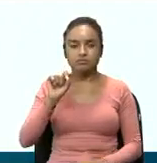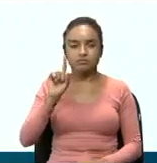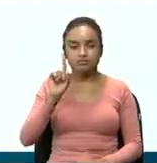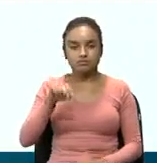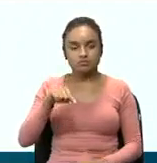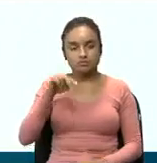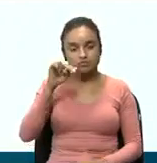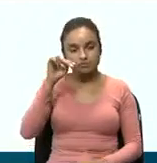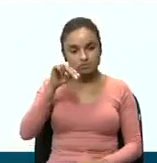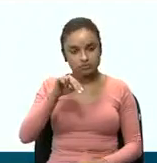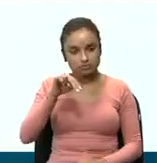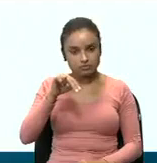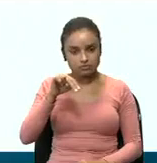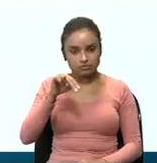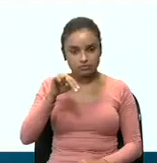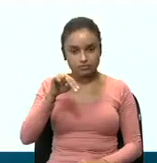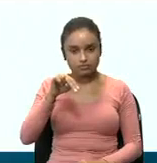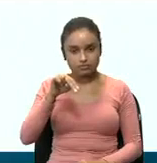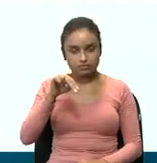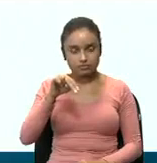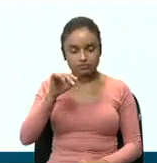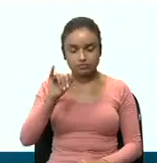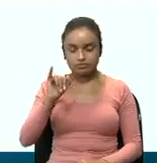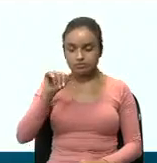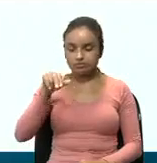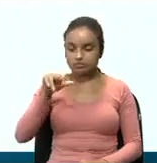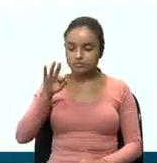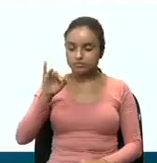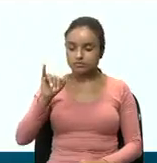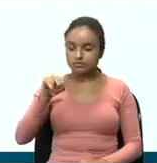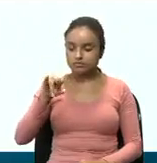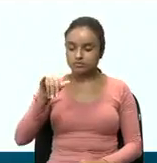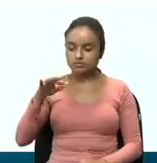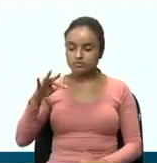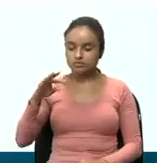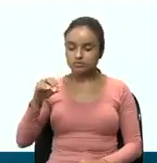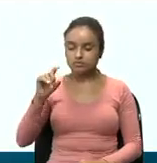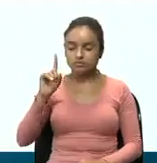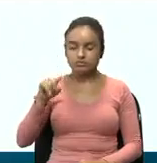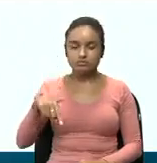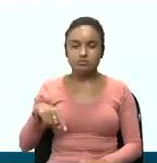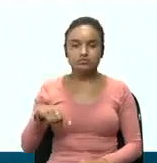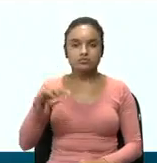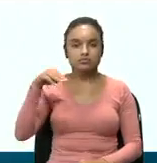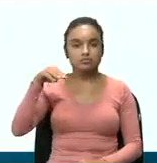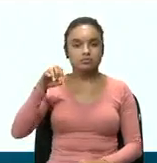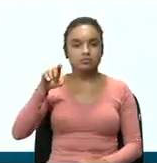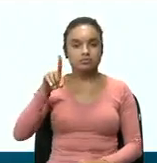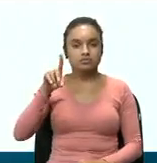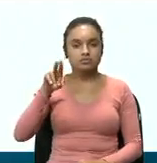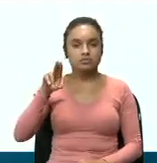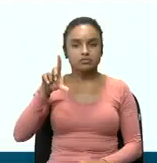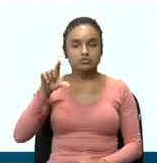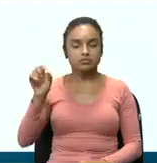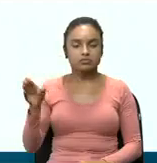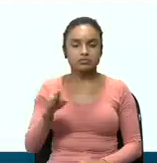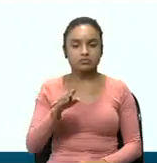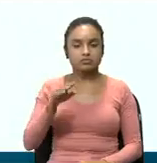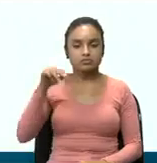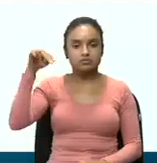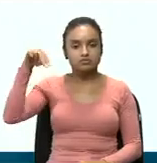de n tendendo ao infinito do módulo de an mais